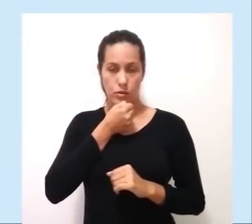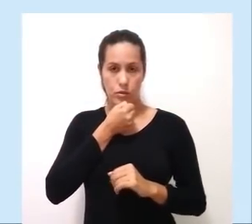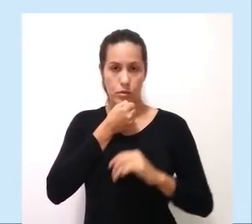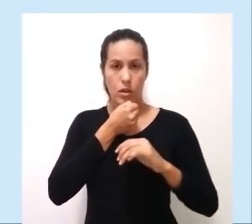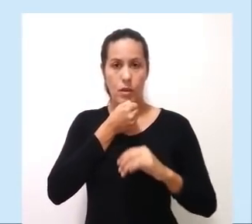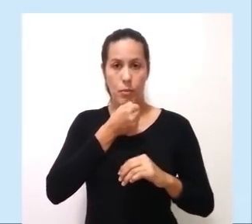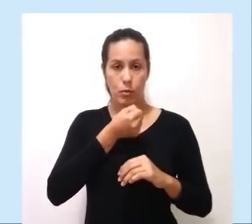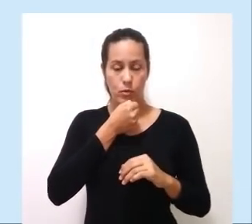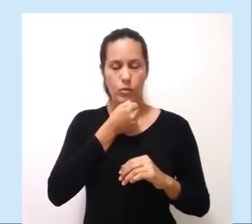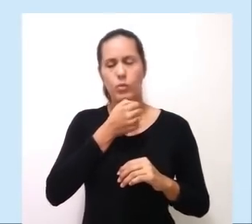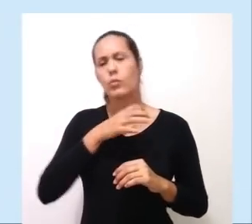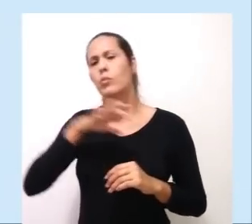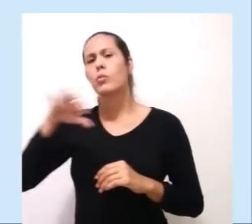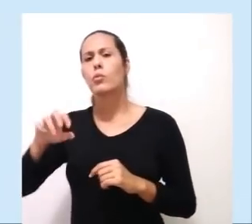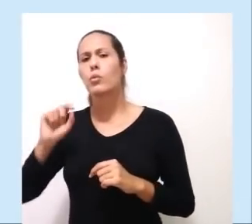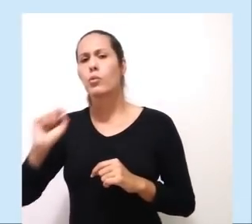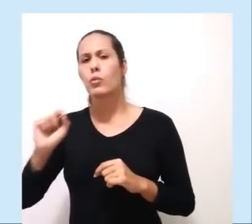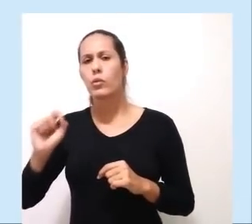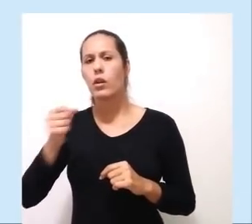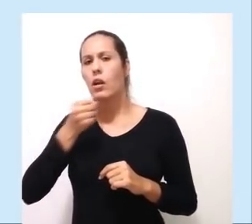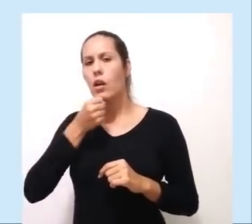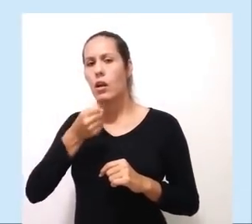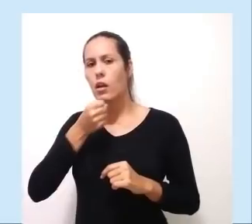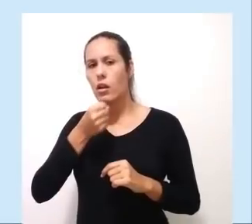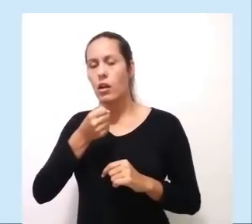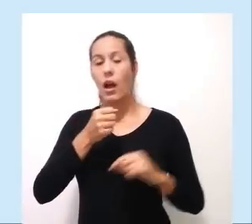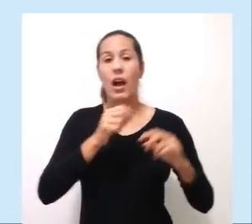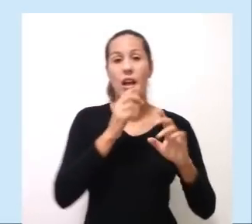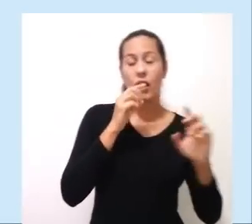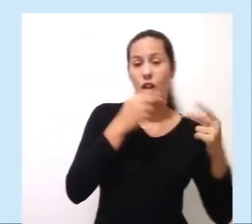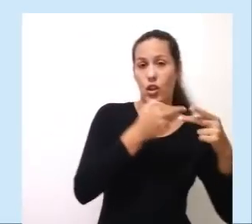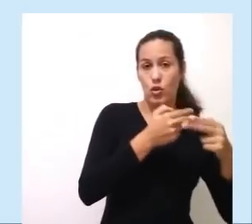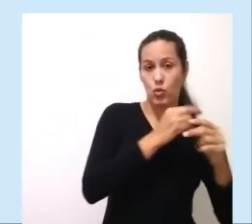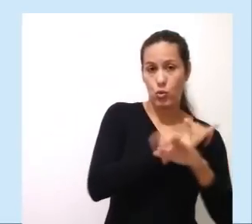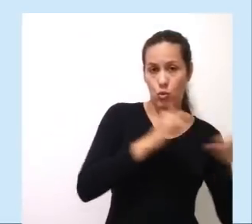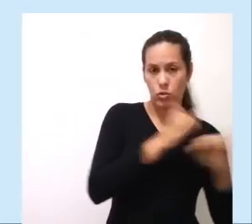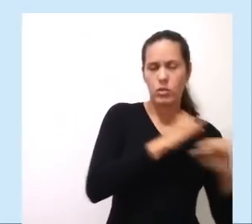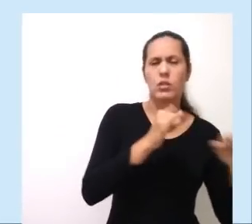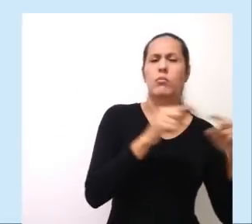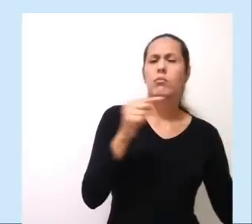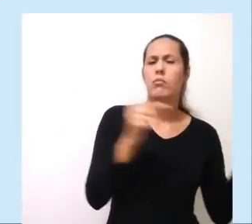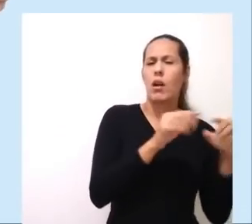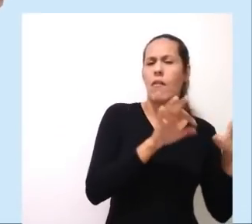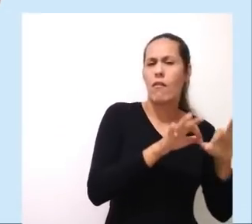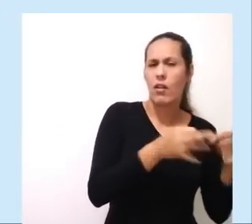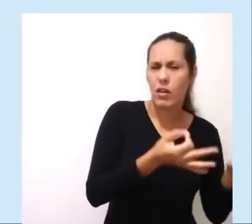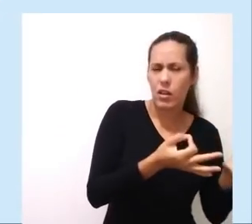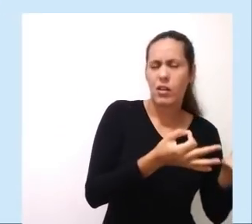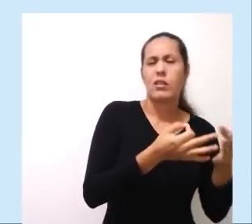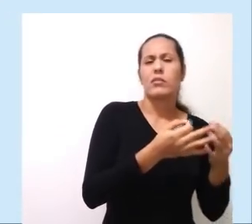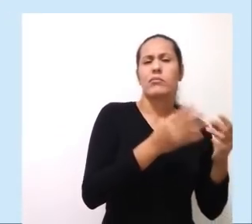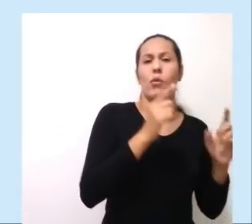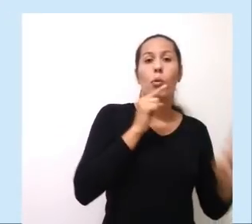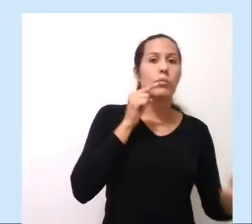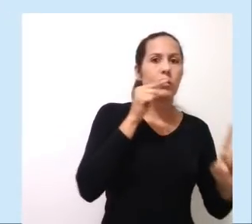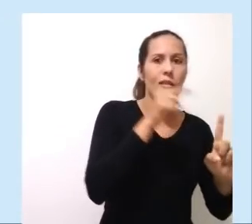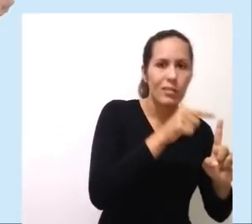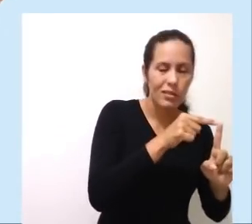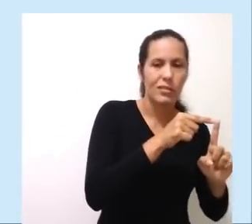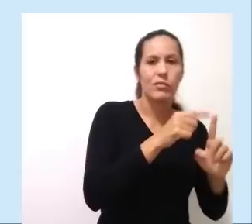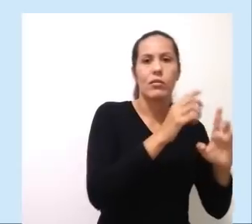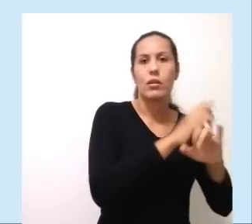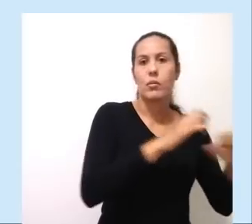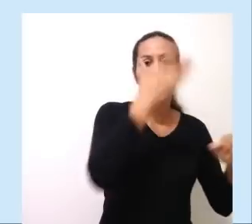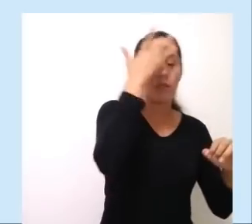reportagem, diferente da notícia, a notícia que ela tem que ser mais simplificada, objetiva, para todos, certo? De interesse para